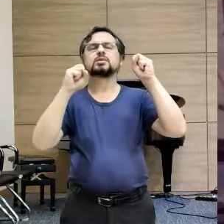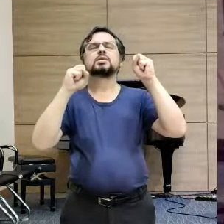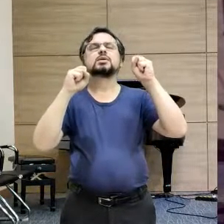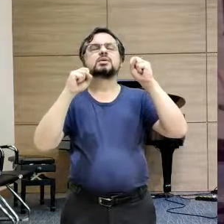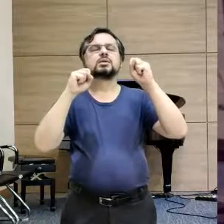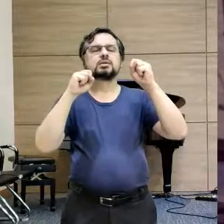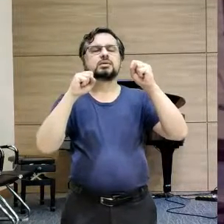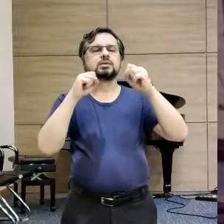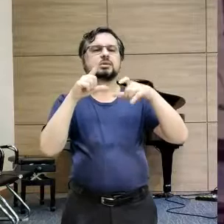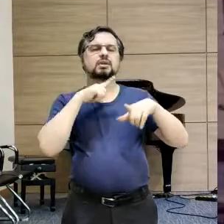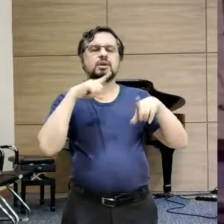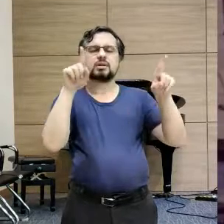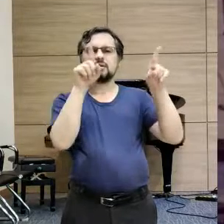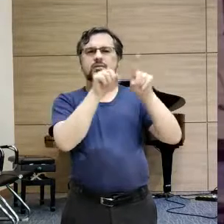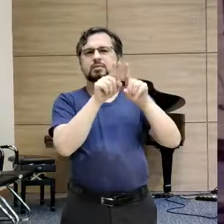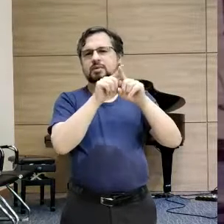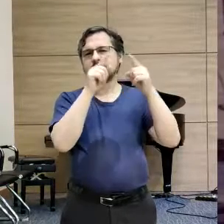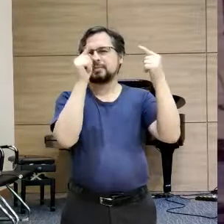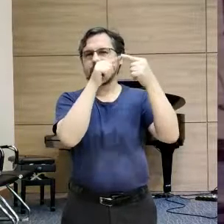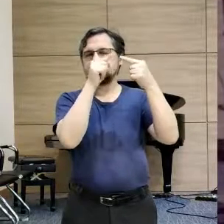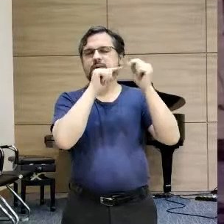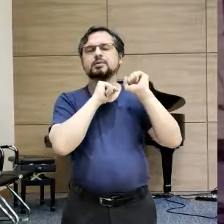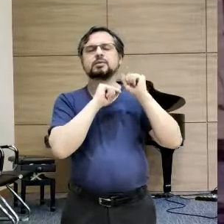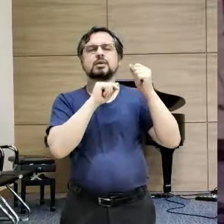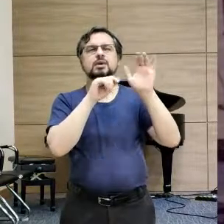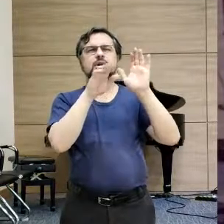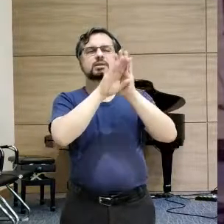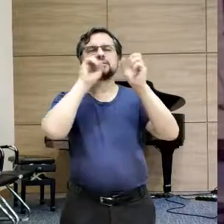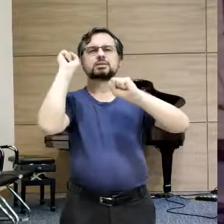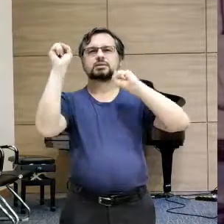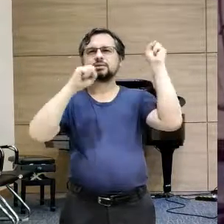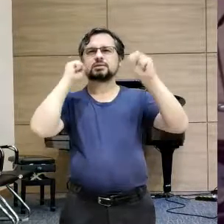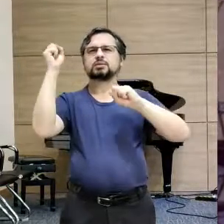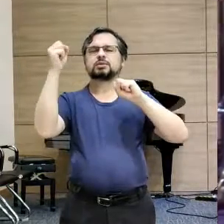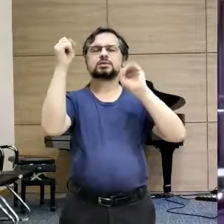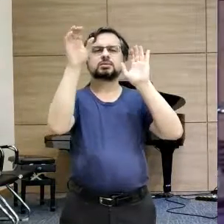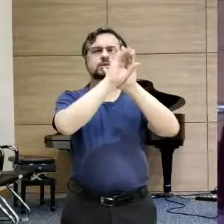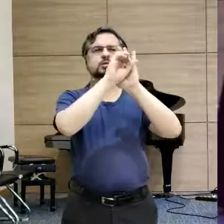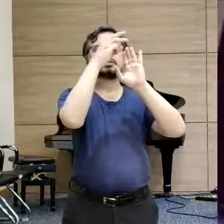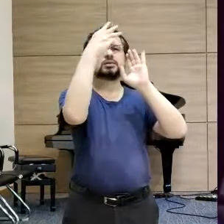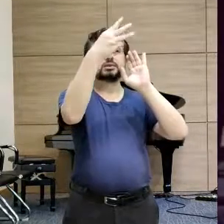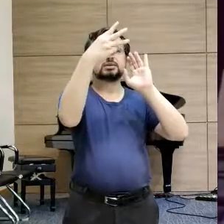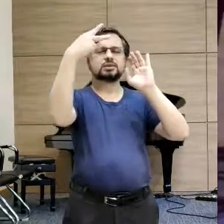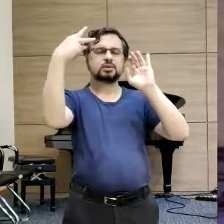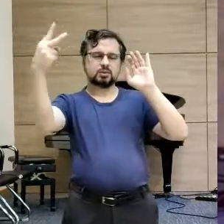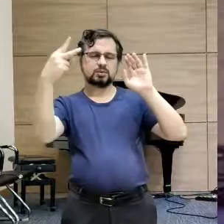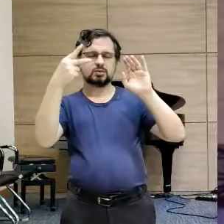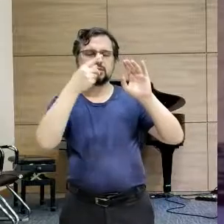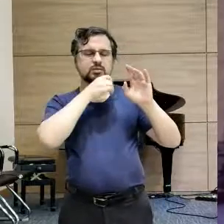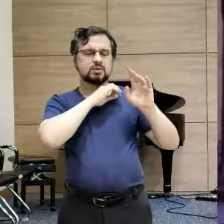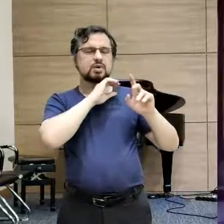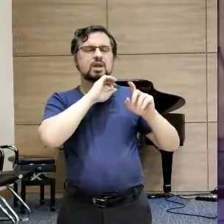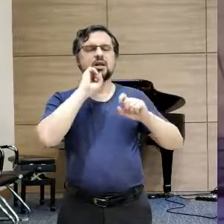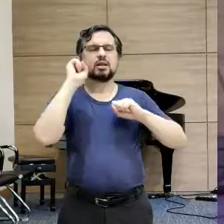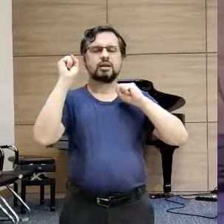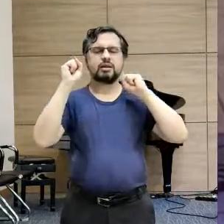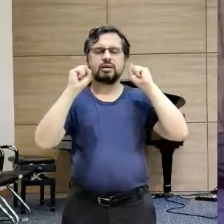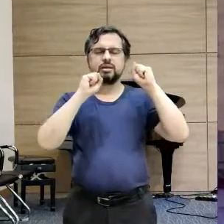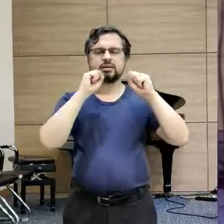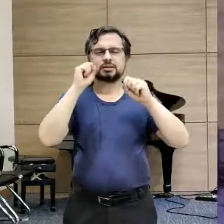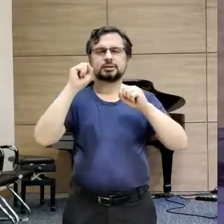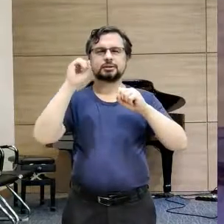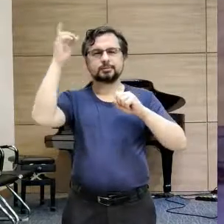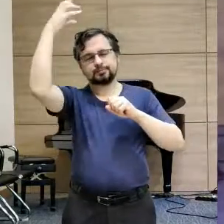contexto. O salmo de número 32, quando o rei Davi rasga o coração diante do Senhor e